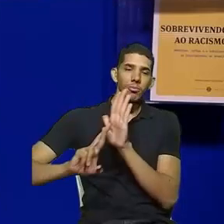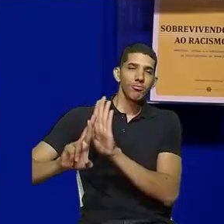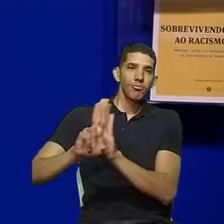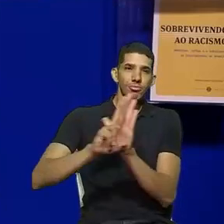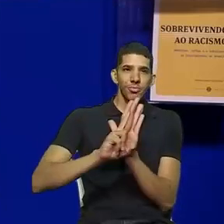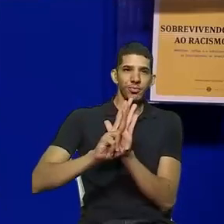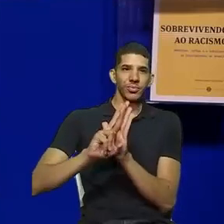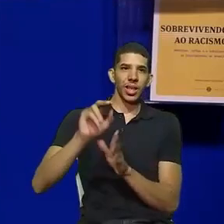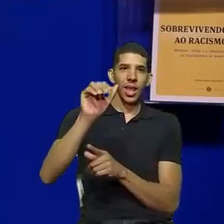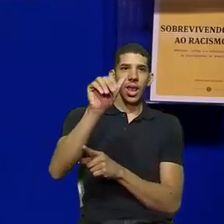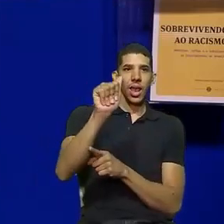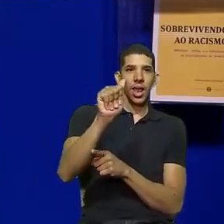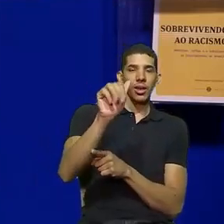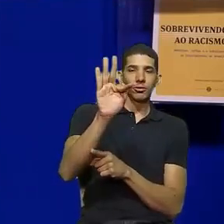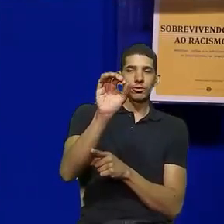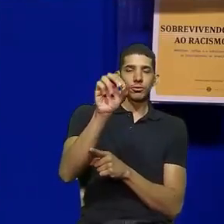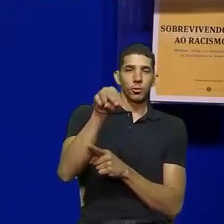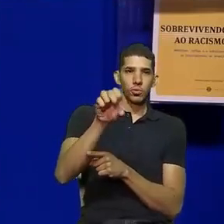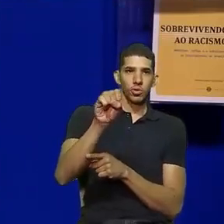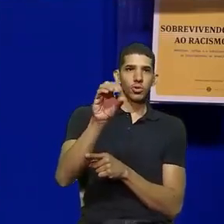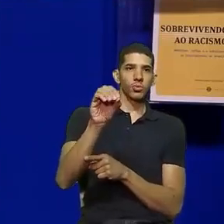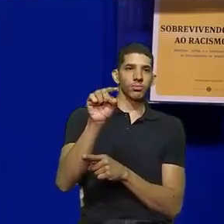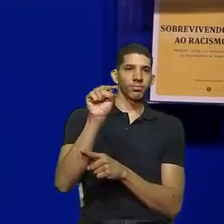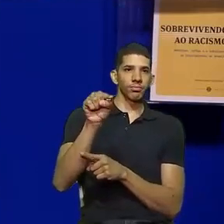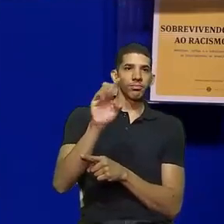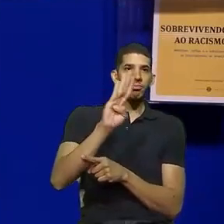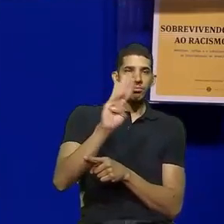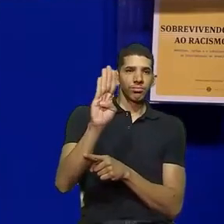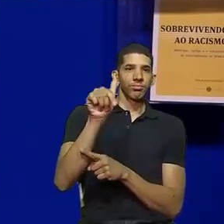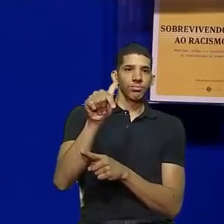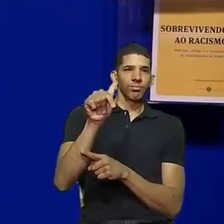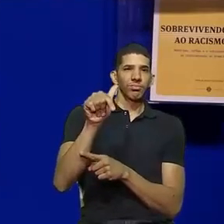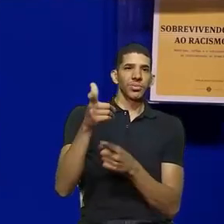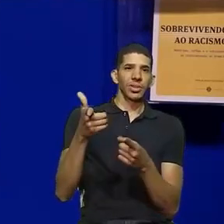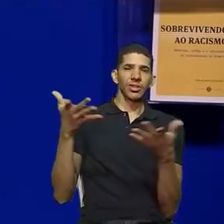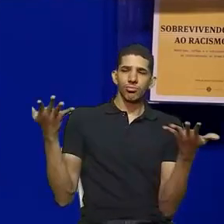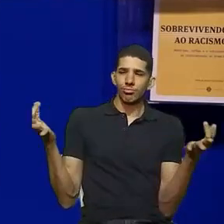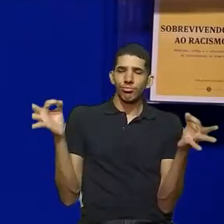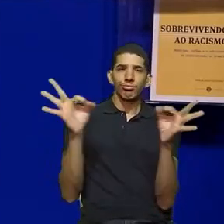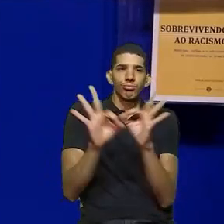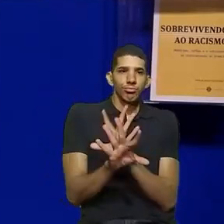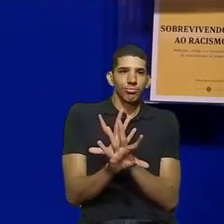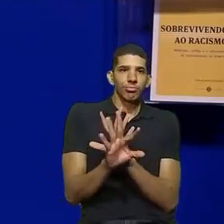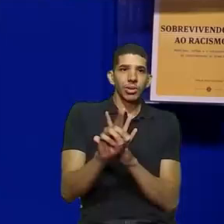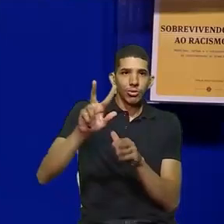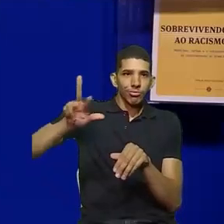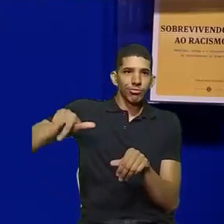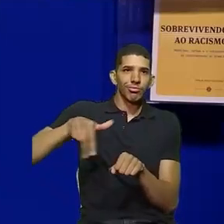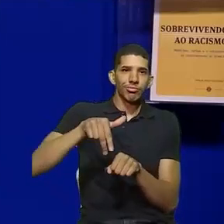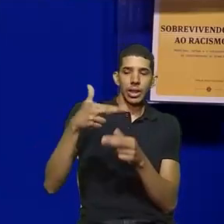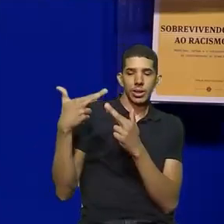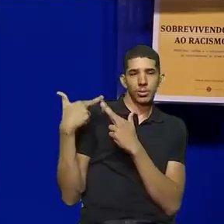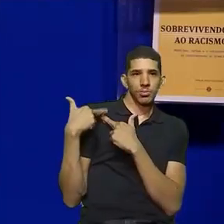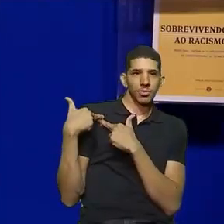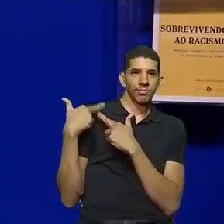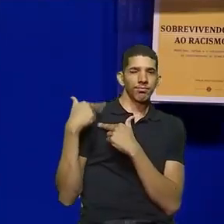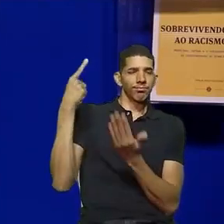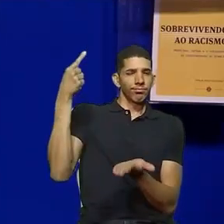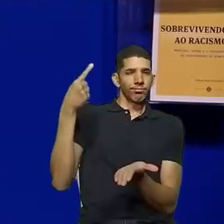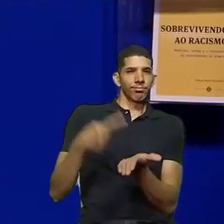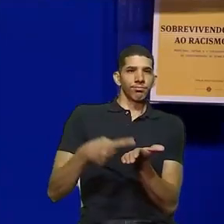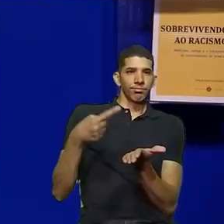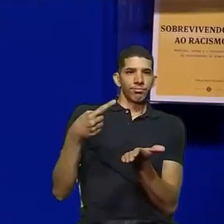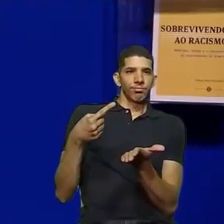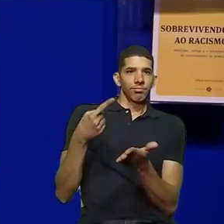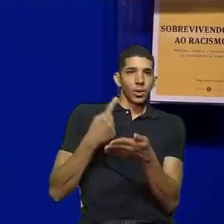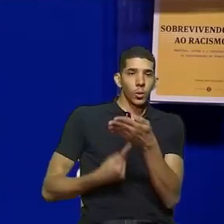a apresentação, o prefácio do livro. Saímos de lá com este compromisso. Faltava uma editora.